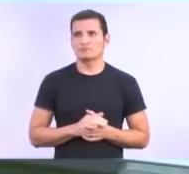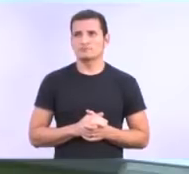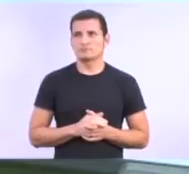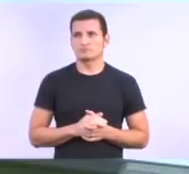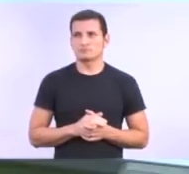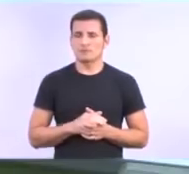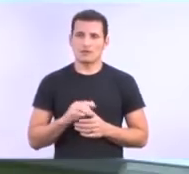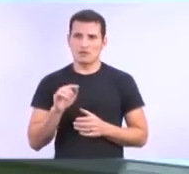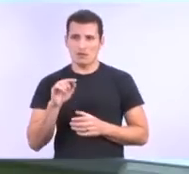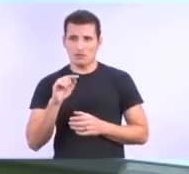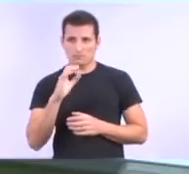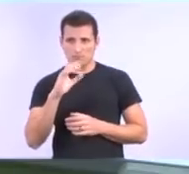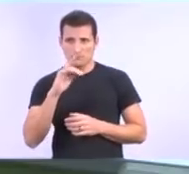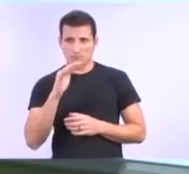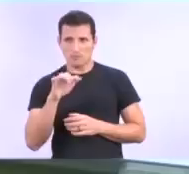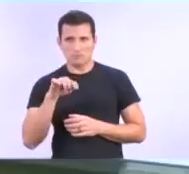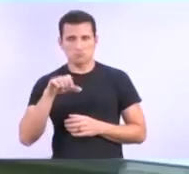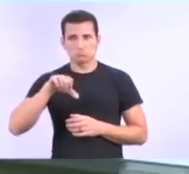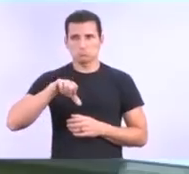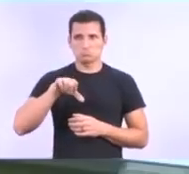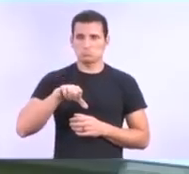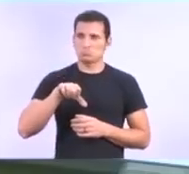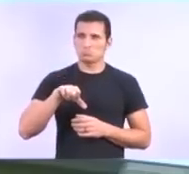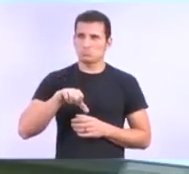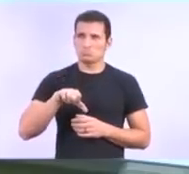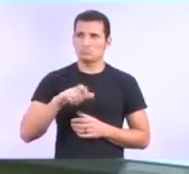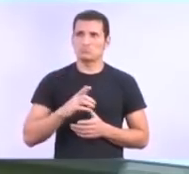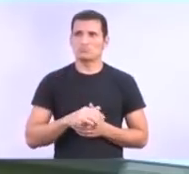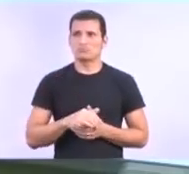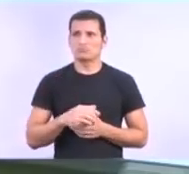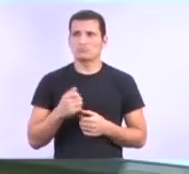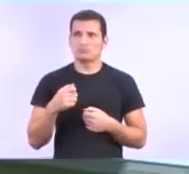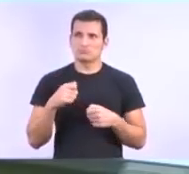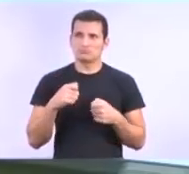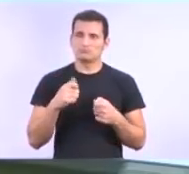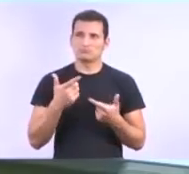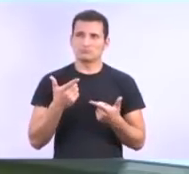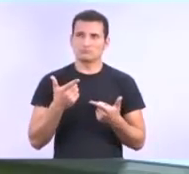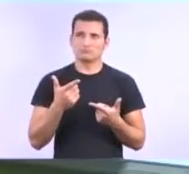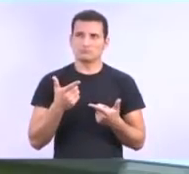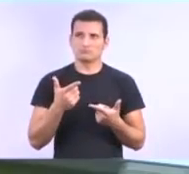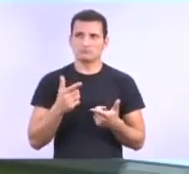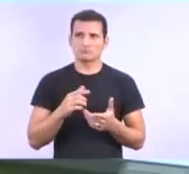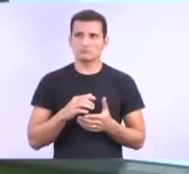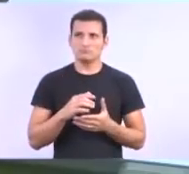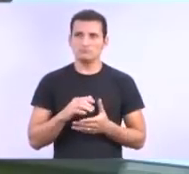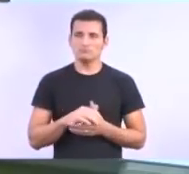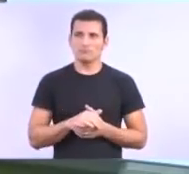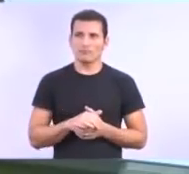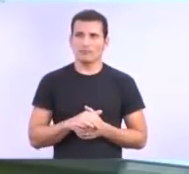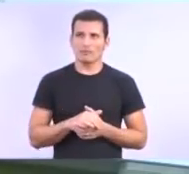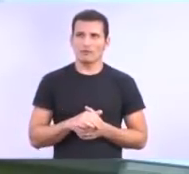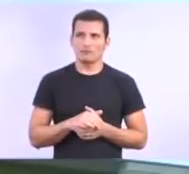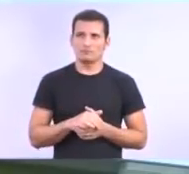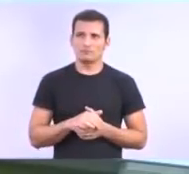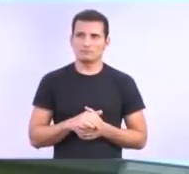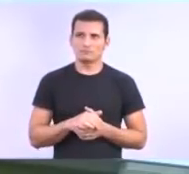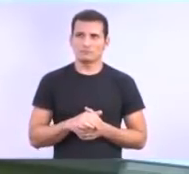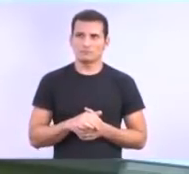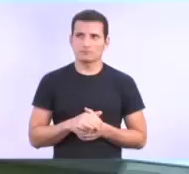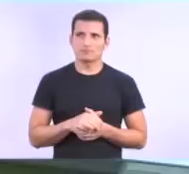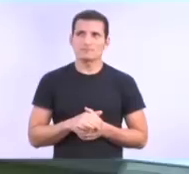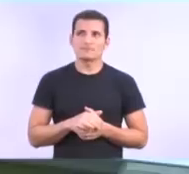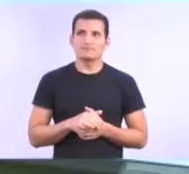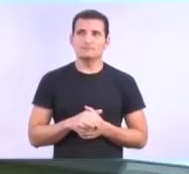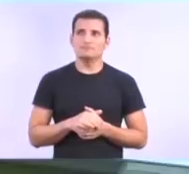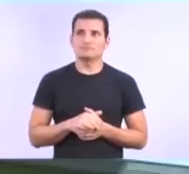Nossa, esse CPF não é válido. Agora eu preciso avisar para todo mundo, né, para quem me chamou, dizendo, olha, esse